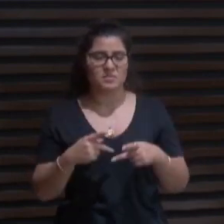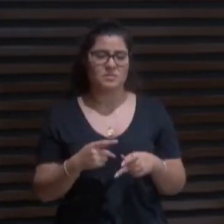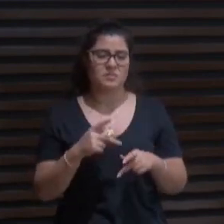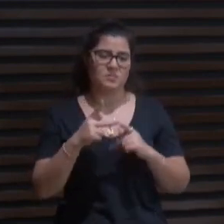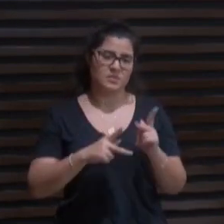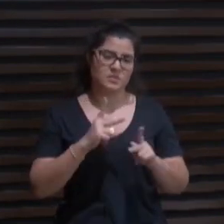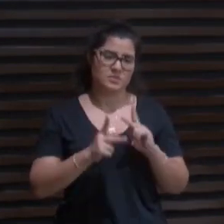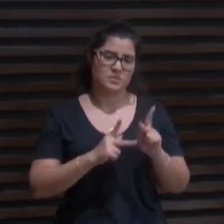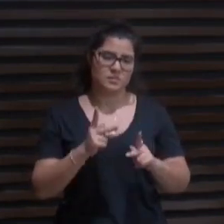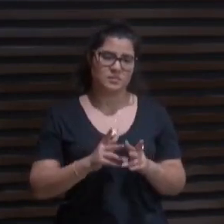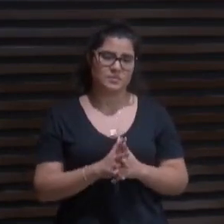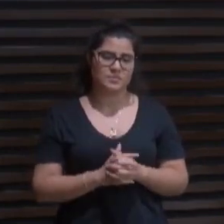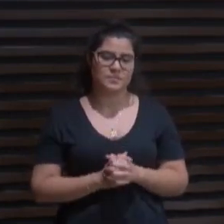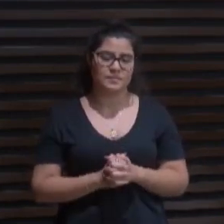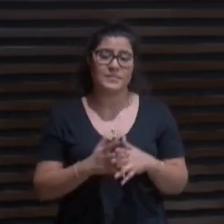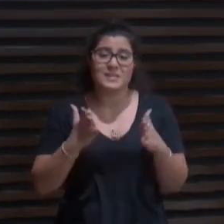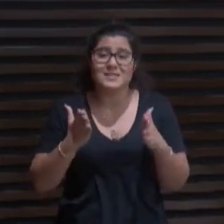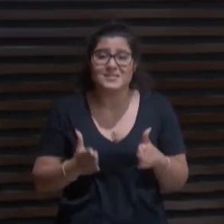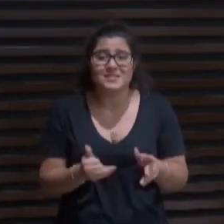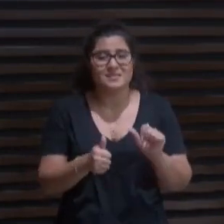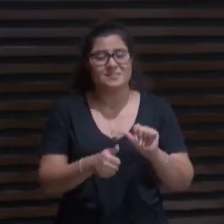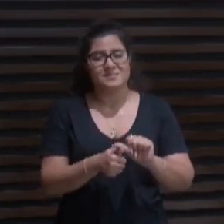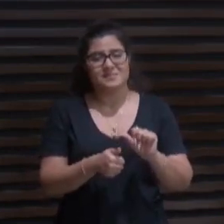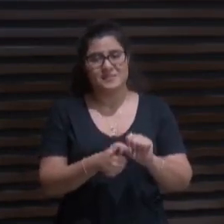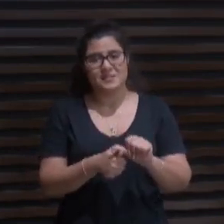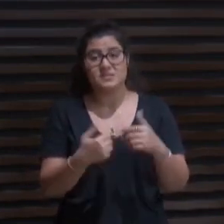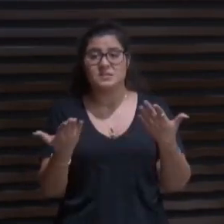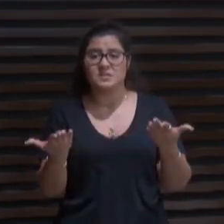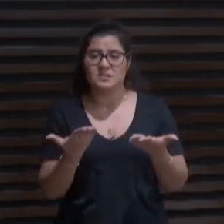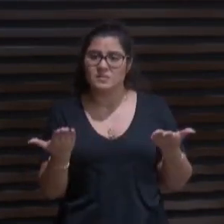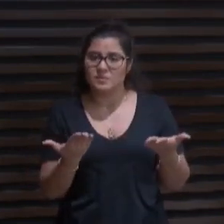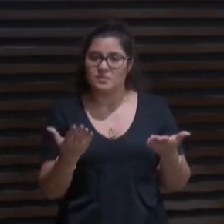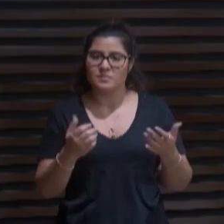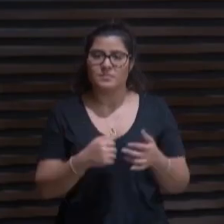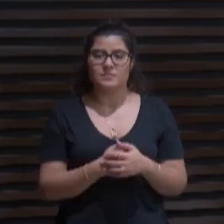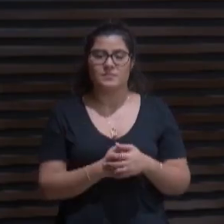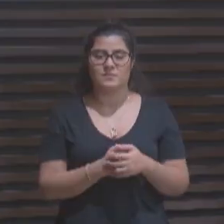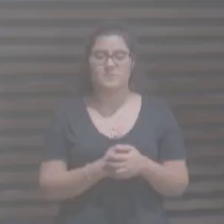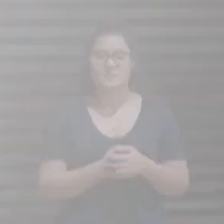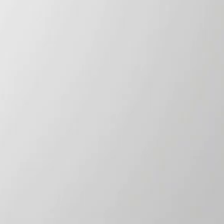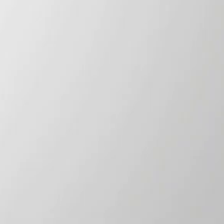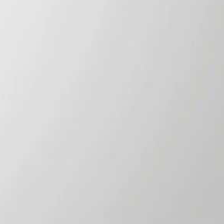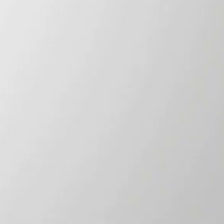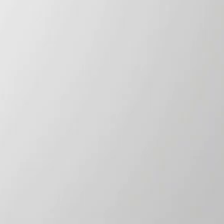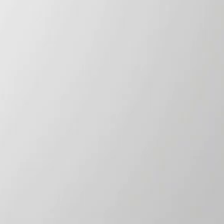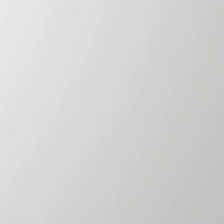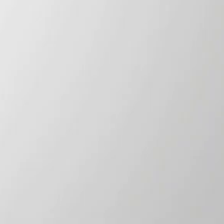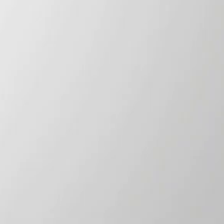A palavra está falando, Deus já fez. E agora, faça também.